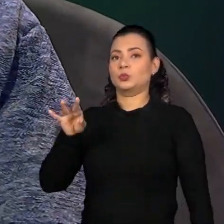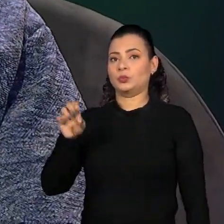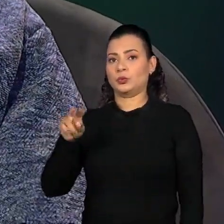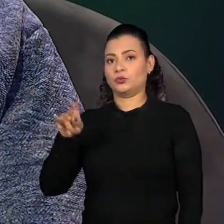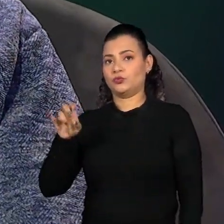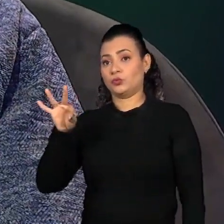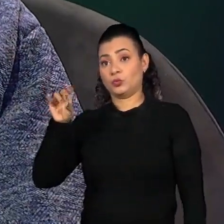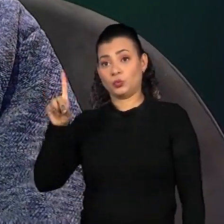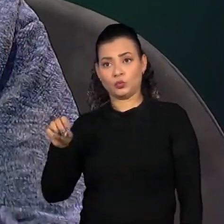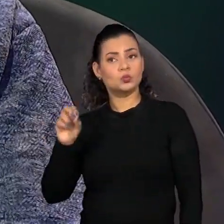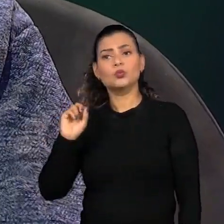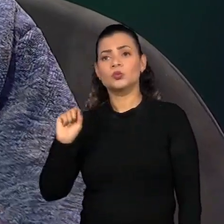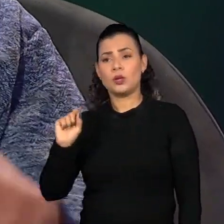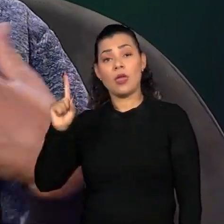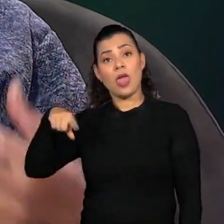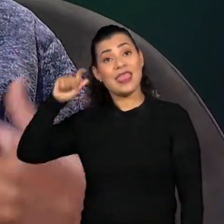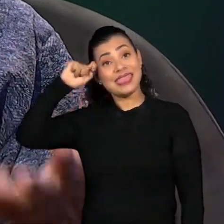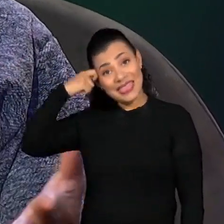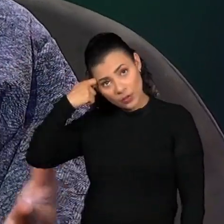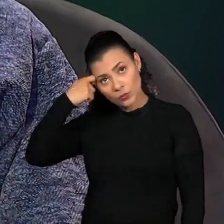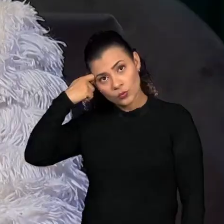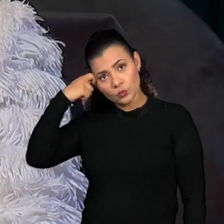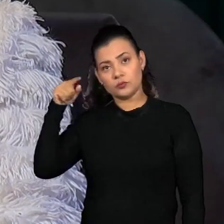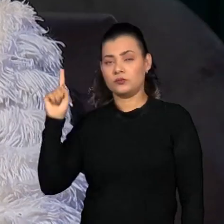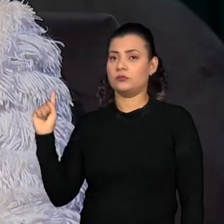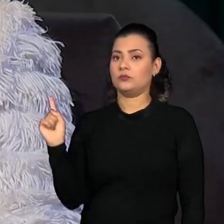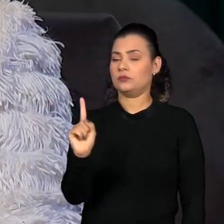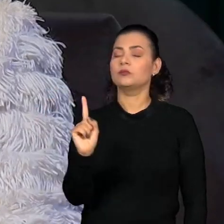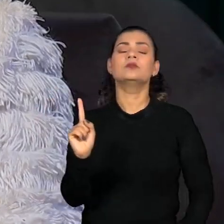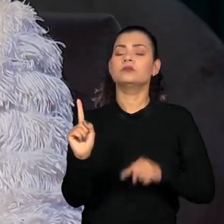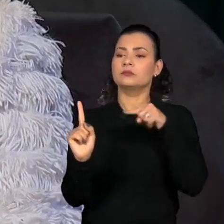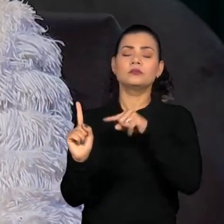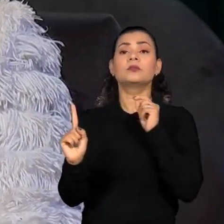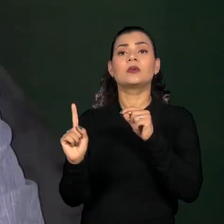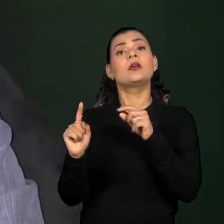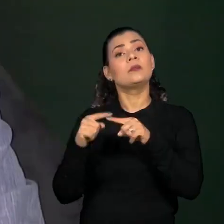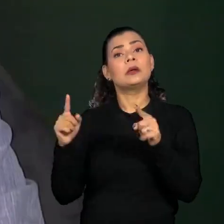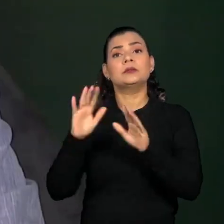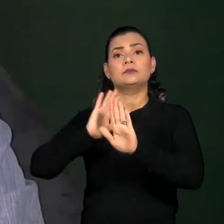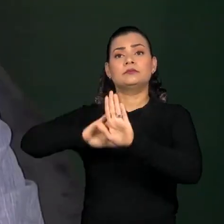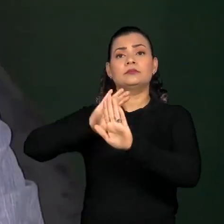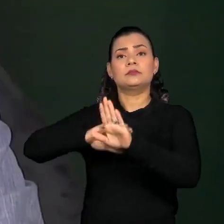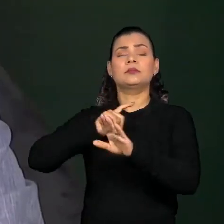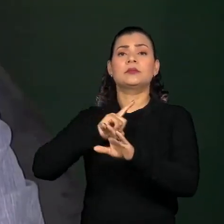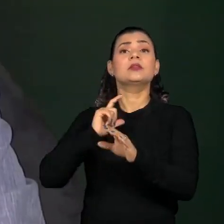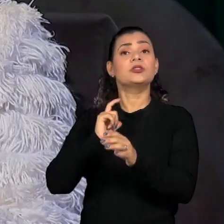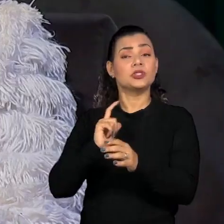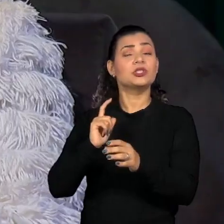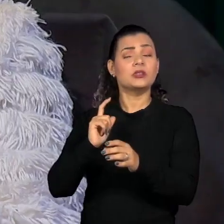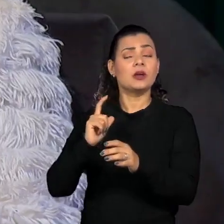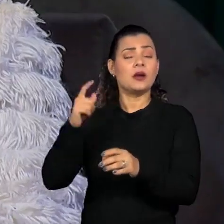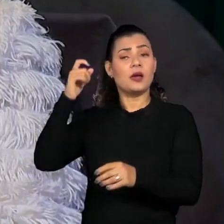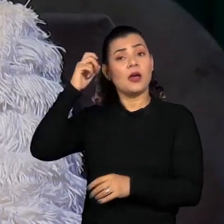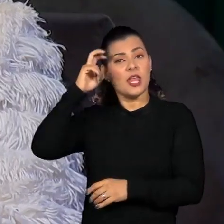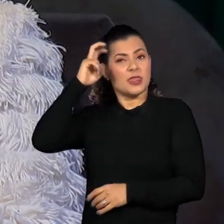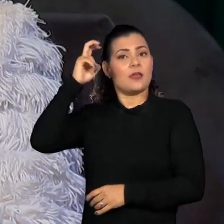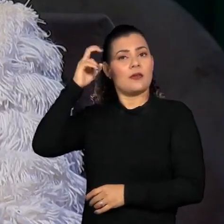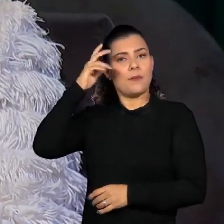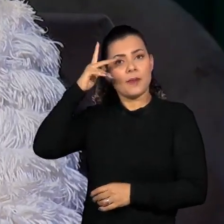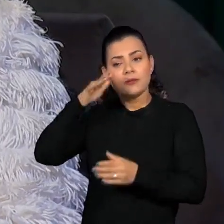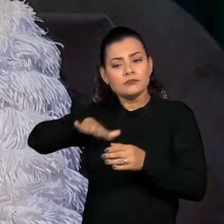negro, né? O negro, a negra e os indígenas. Sim. Agora, é muito interessante que aquela intelectualidade daquela